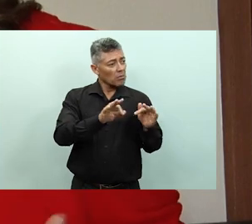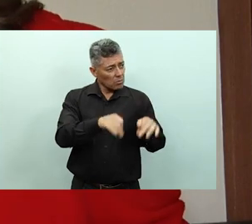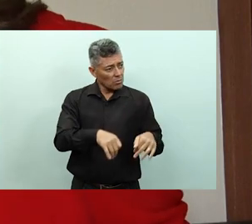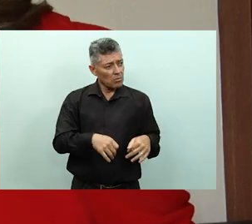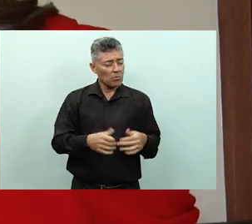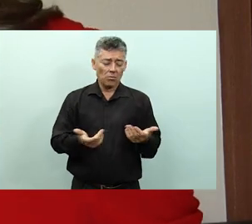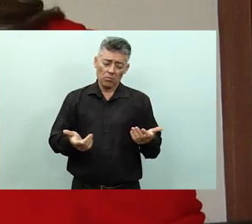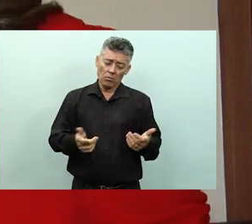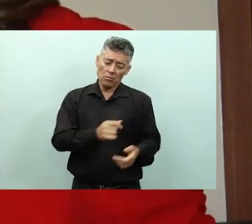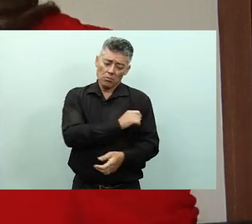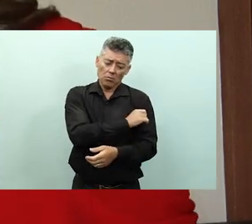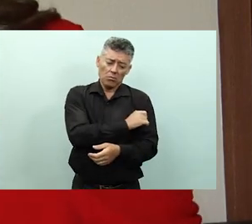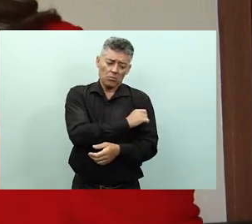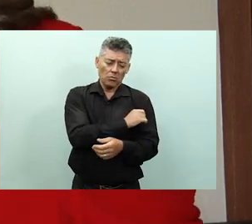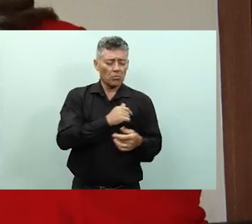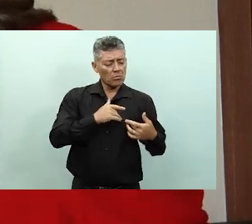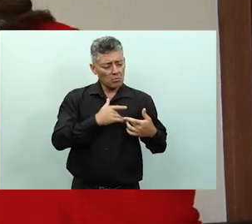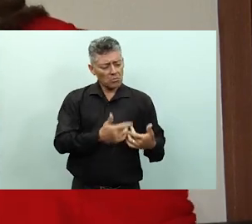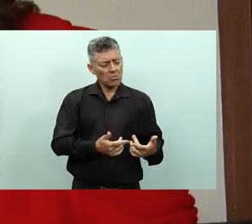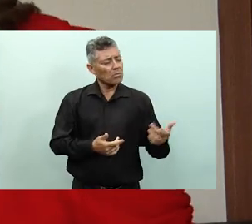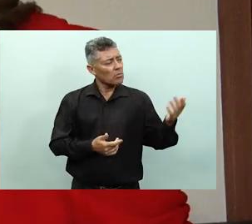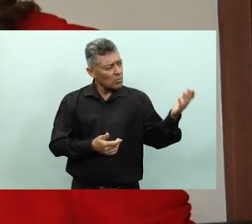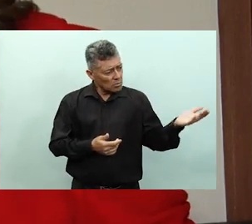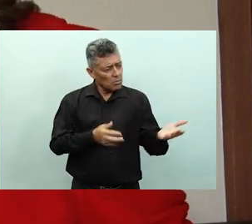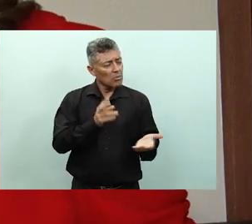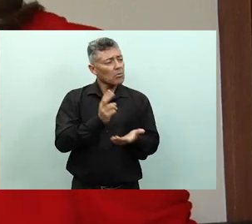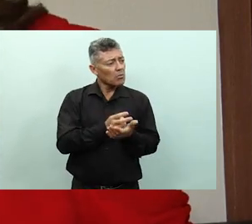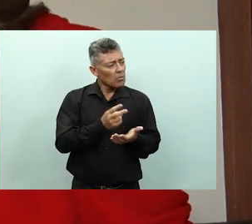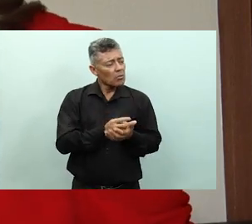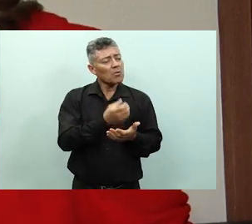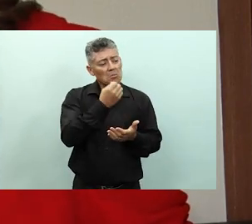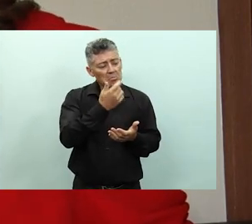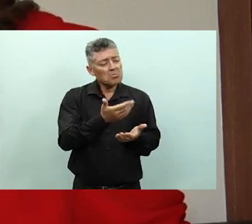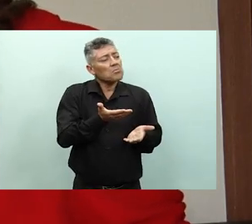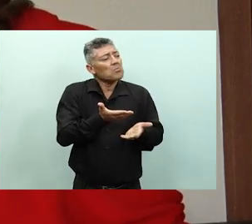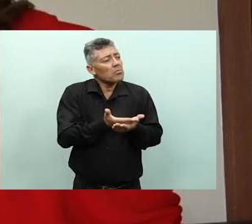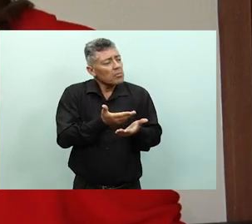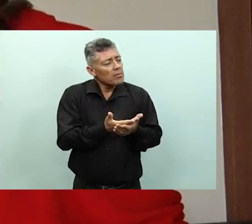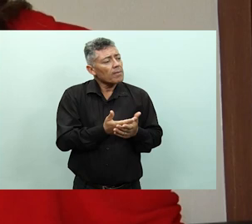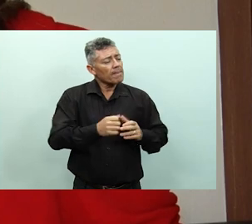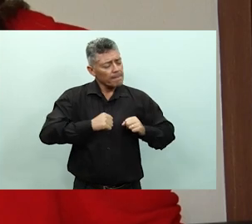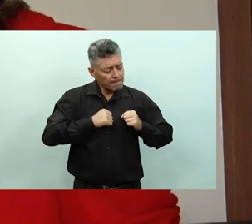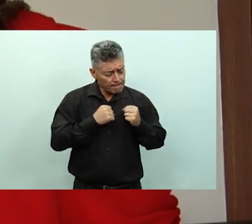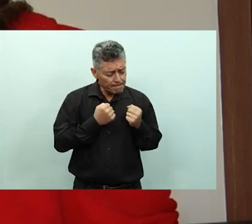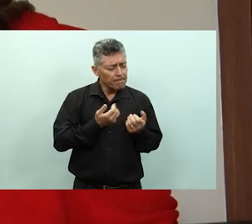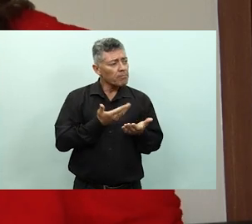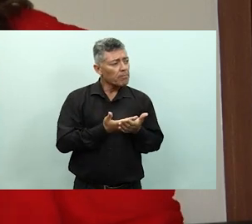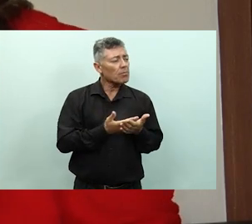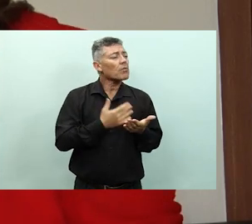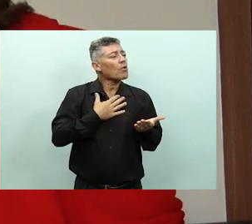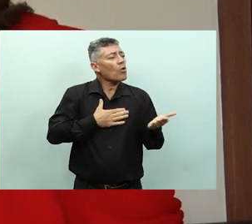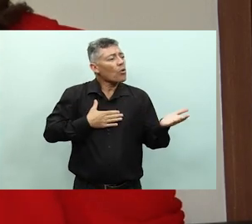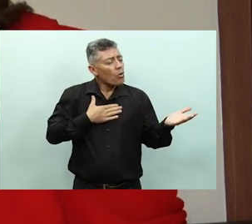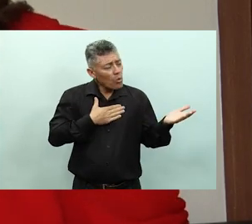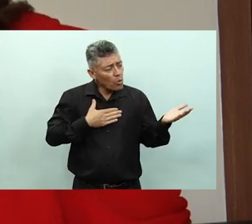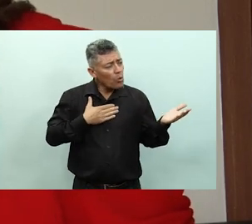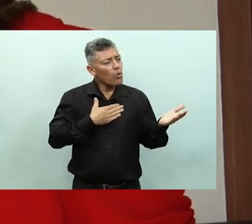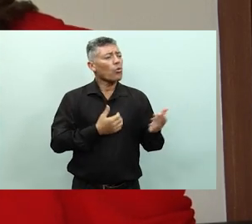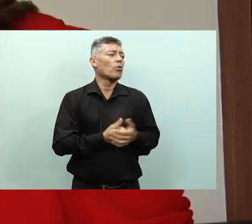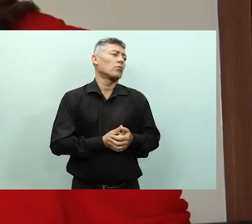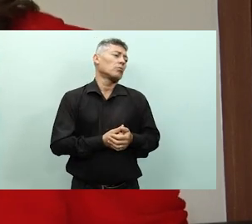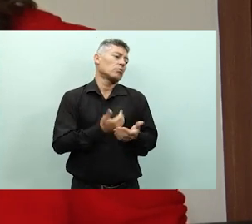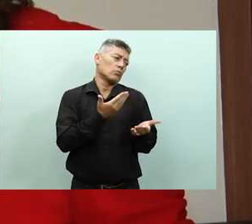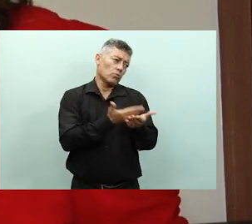uma aluna também muito dedicada, sempre foi, muito estudiosa, sempre gostou de estudar, sempre incentivou a